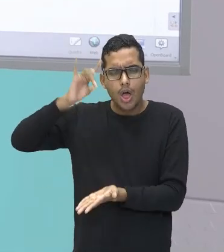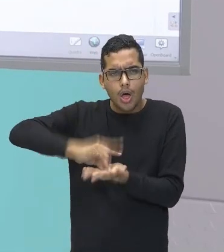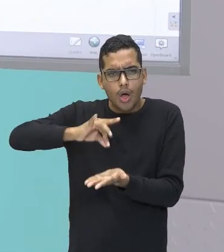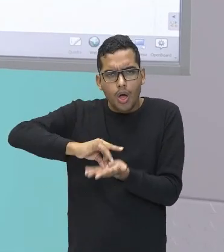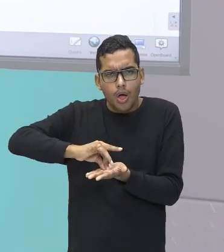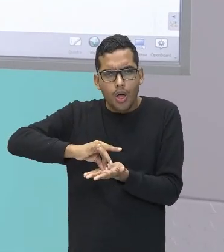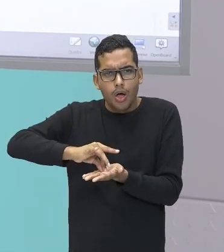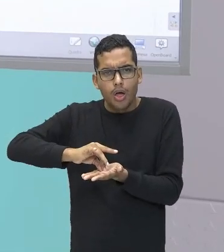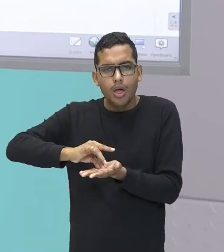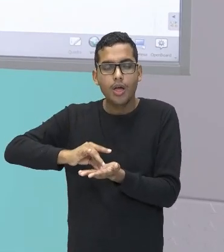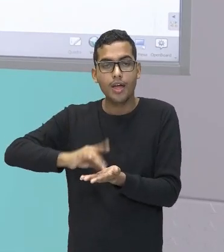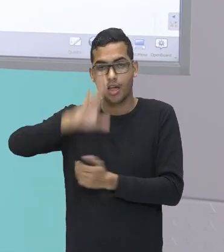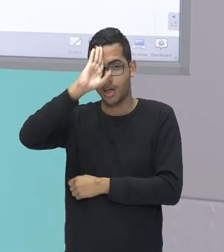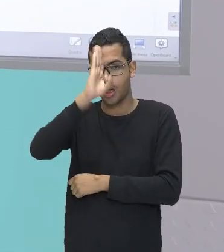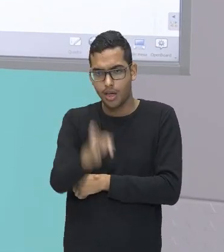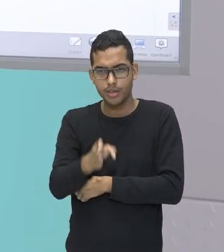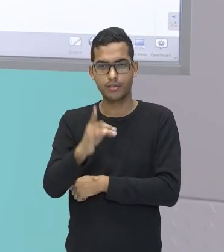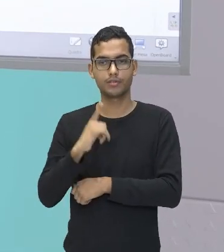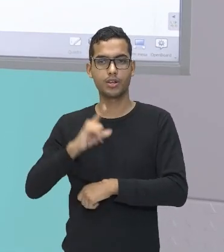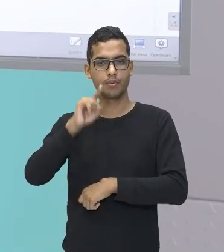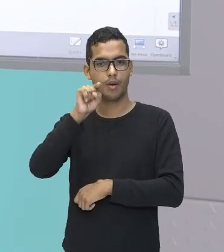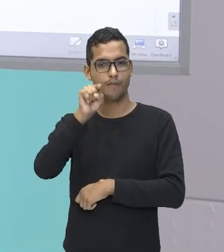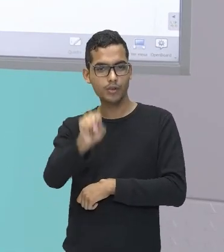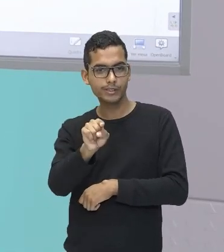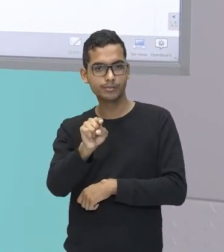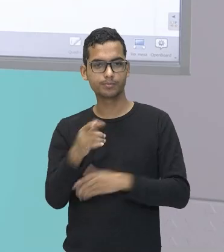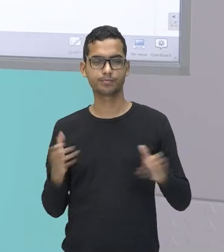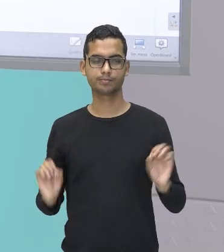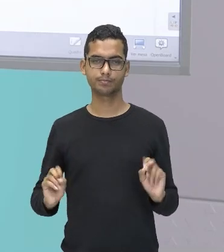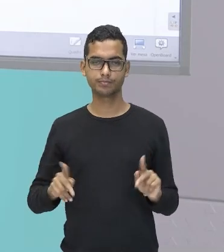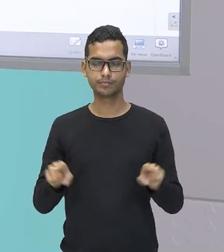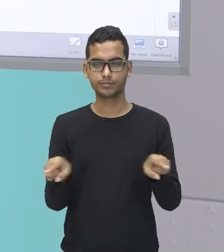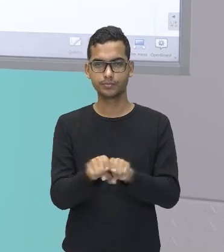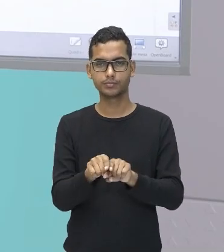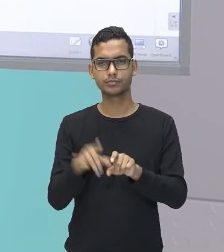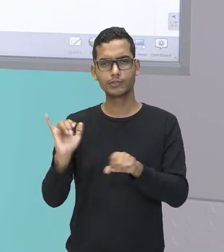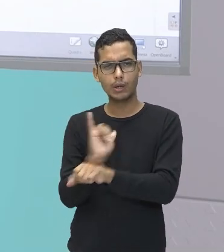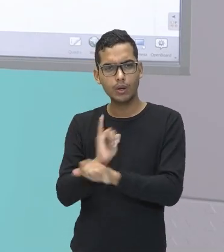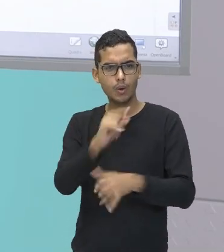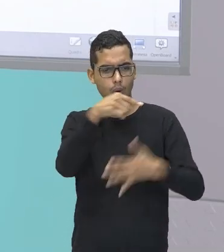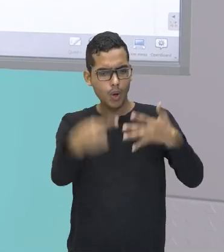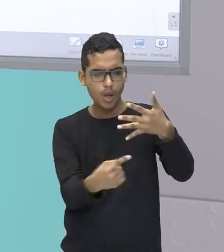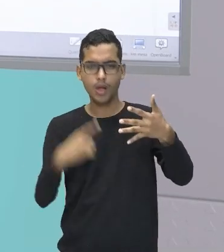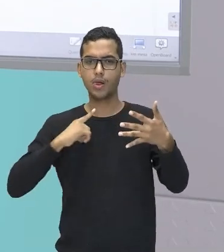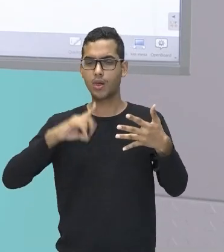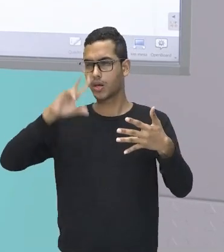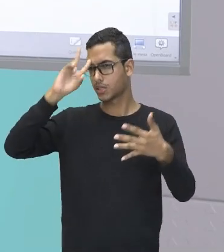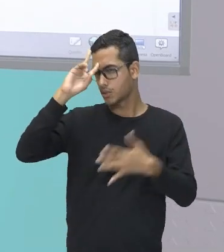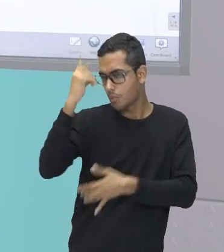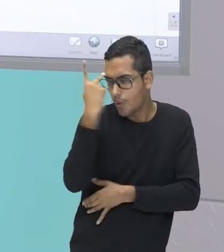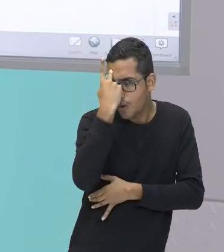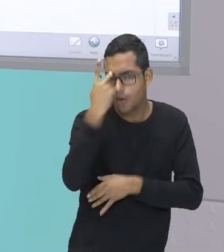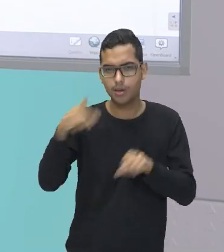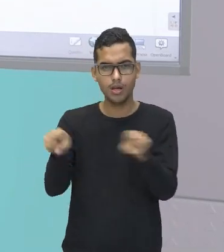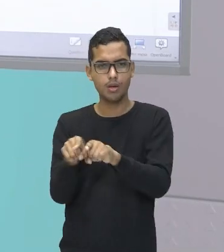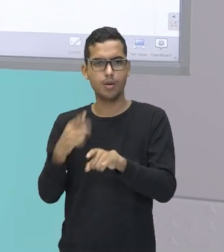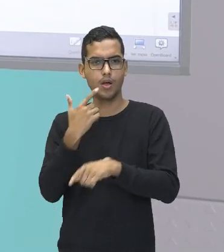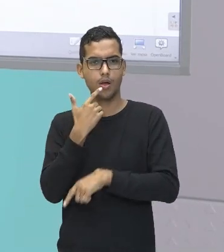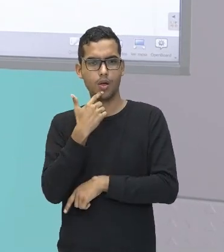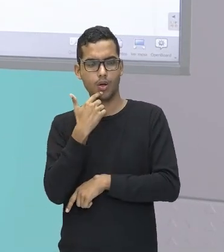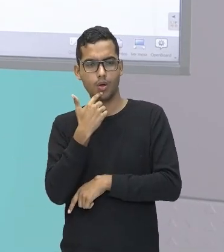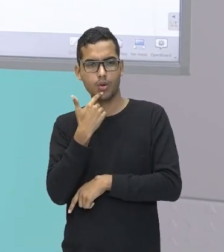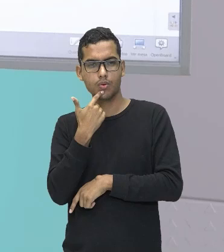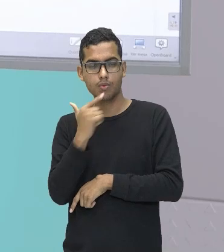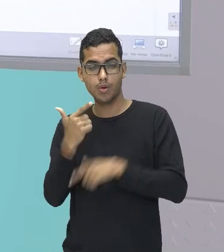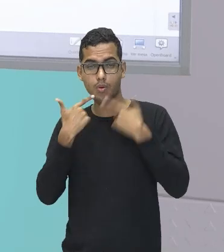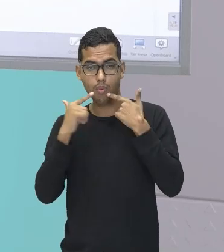dirigida ali naquele momento para você. Então, todos esses mecanismos de convencimento, de linguagem